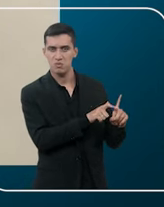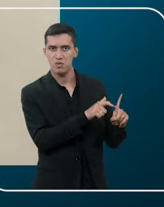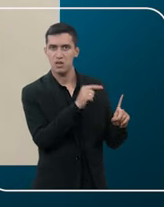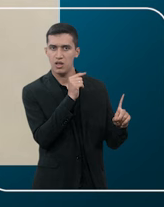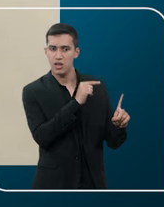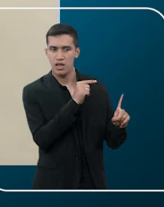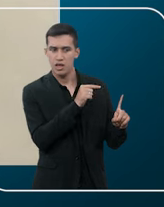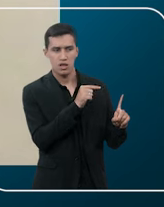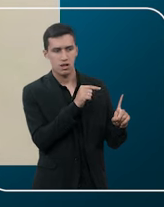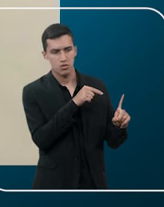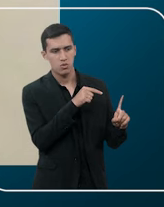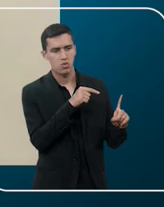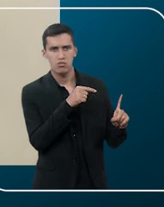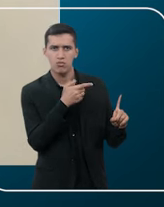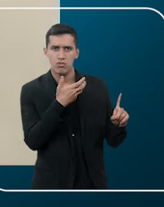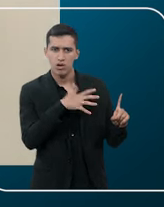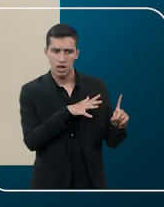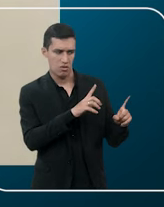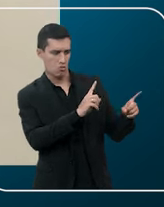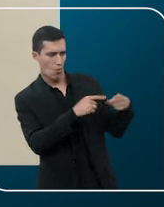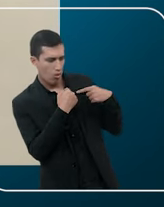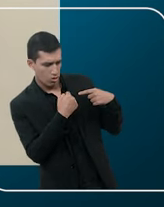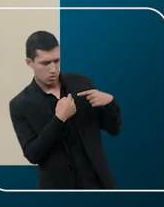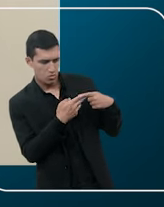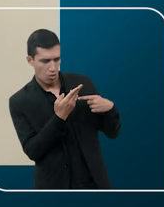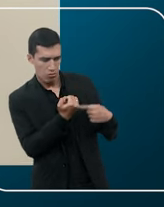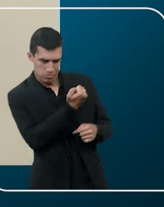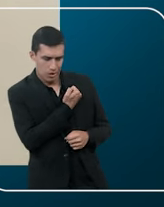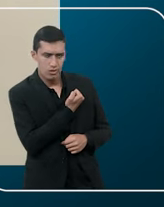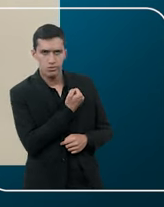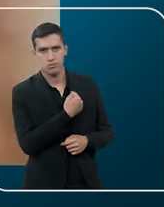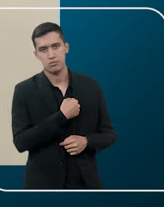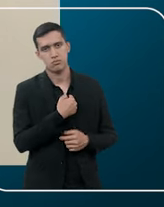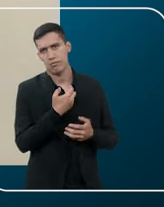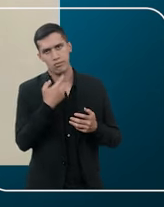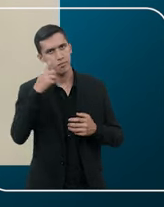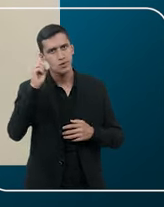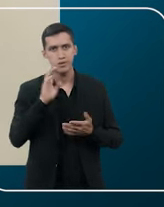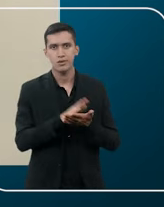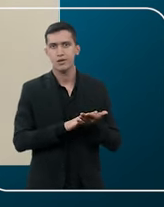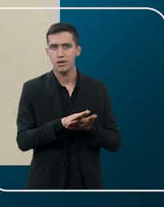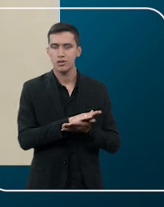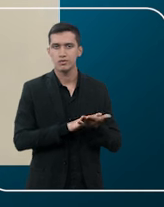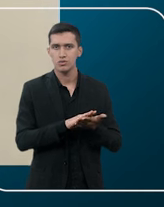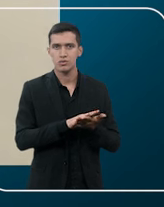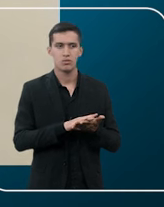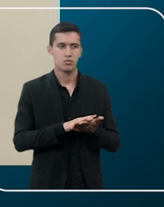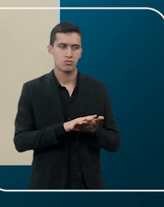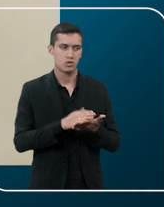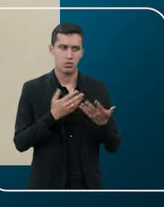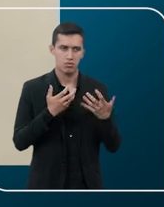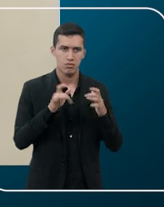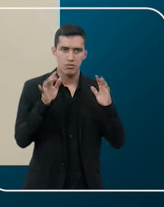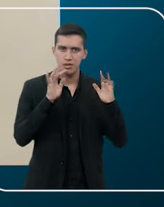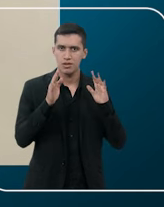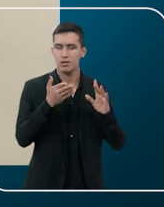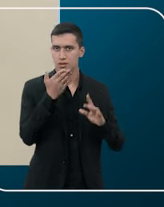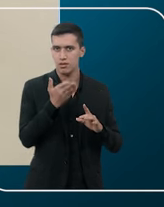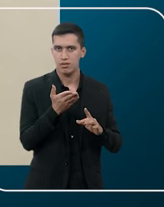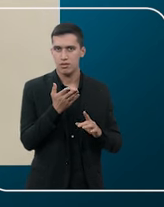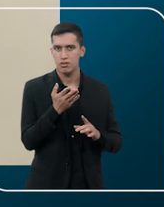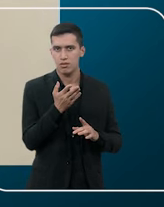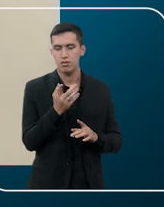nenhuma intenção de lesionar o paciente nem cometer o crime de homicídio. É o que a gente chama